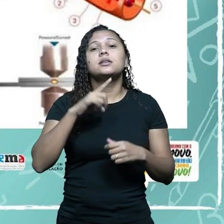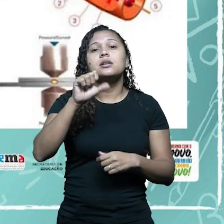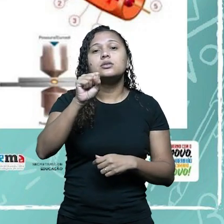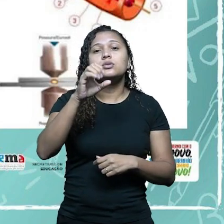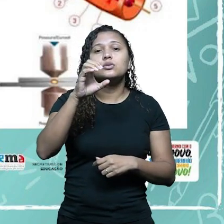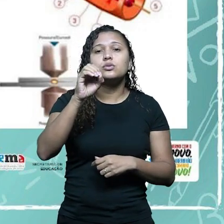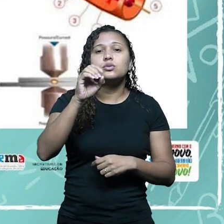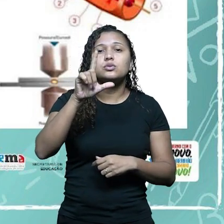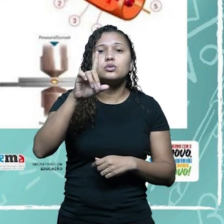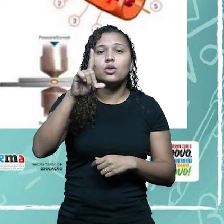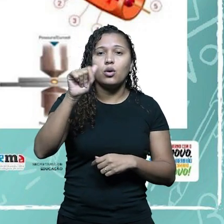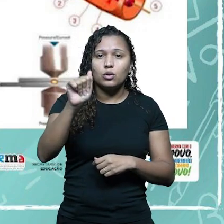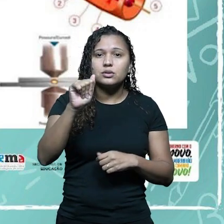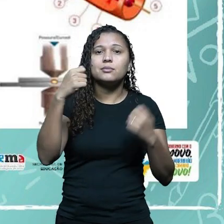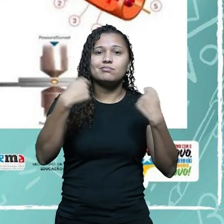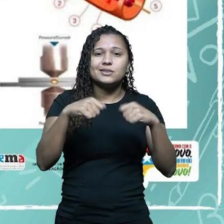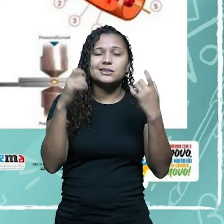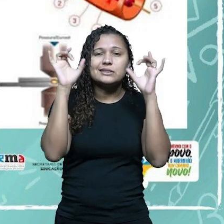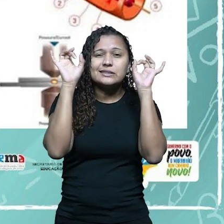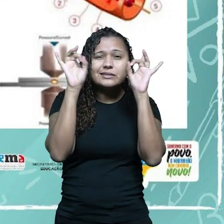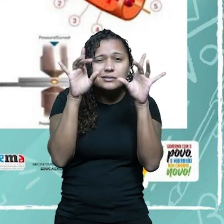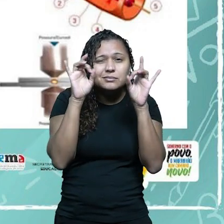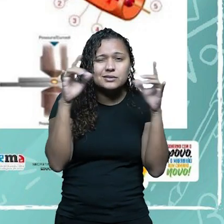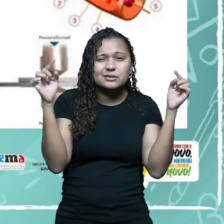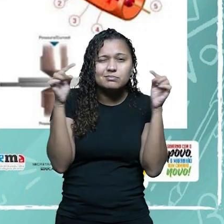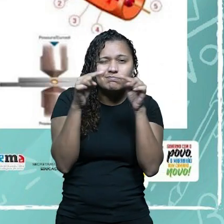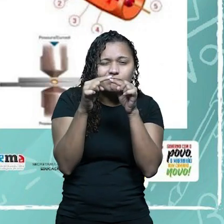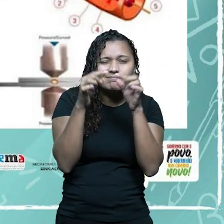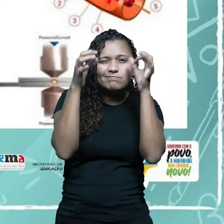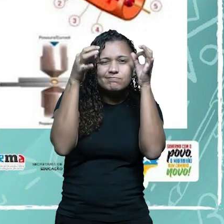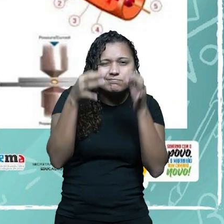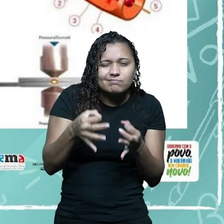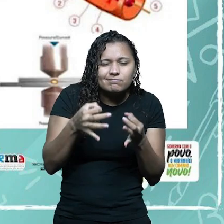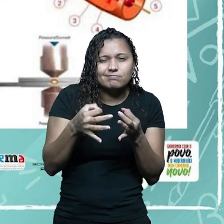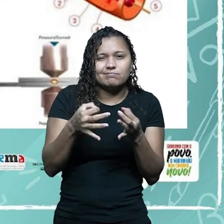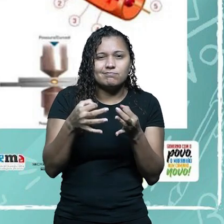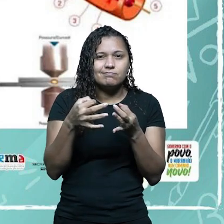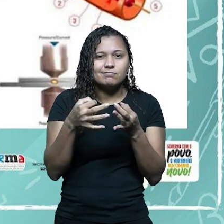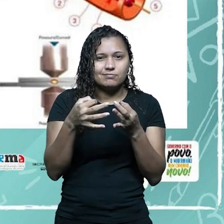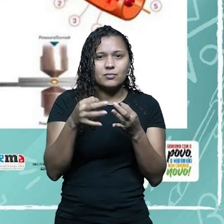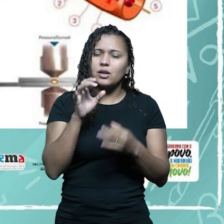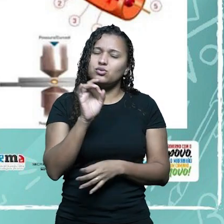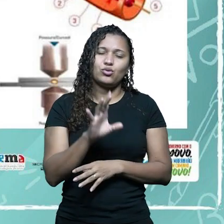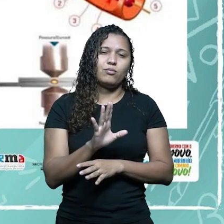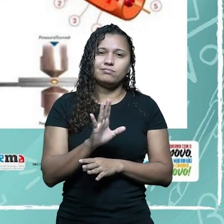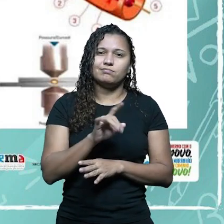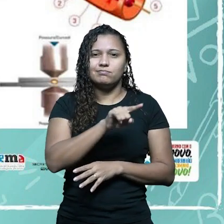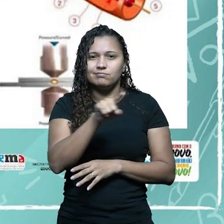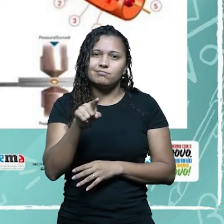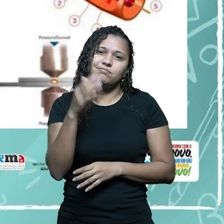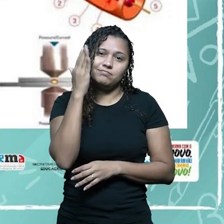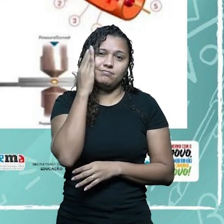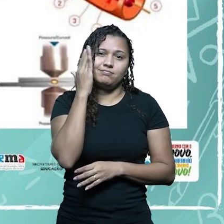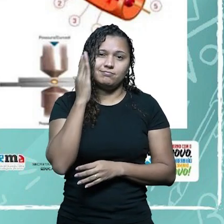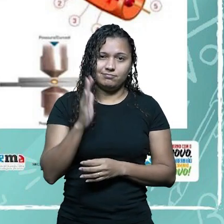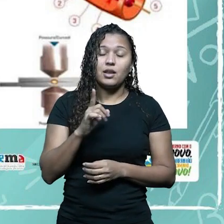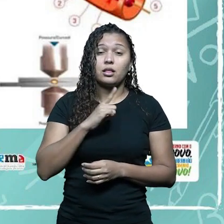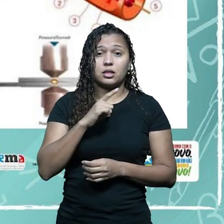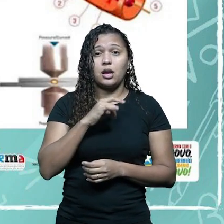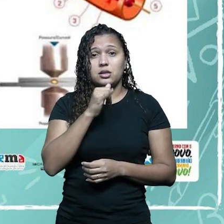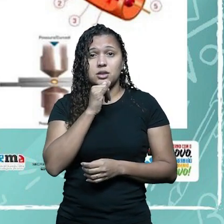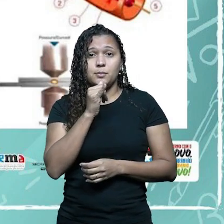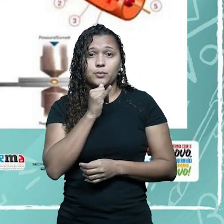que seja soldada ali tenha a sua específica aplicação de soldagem. É apenas